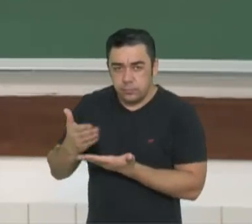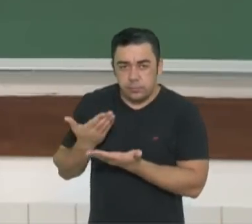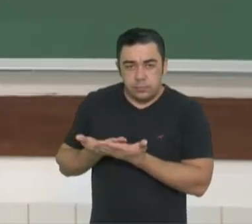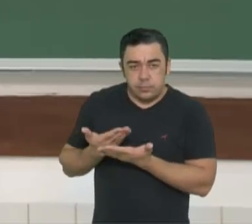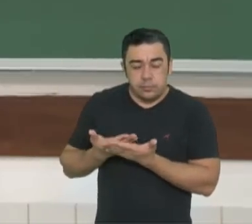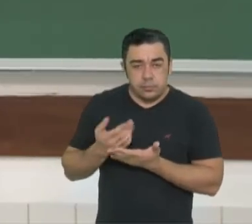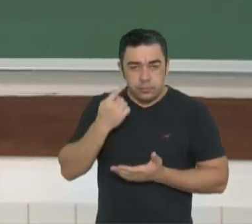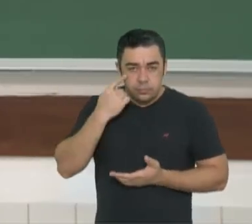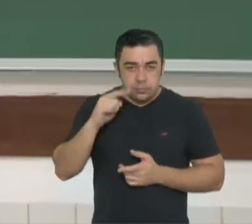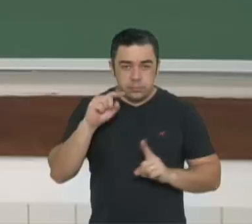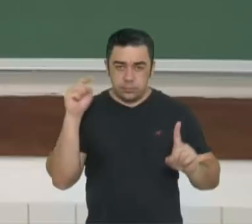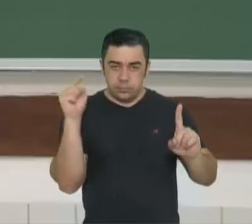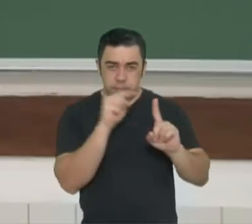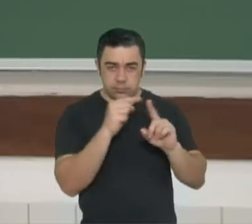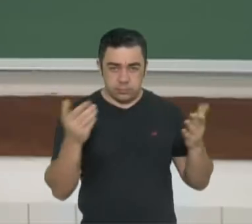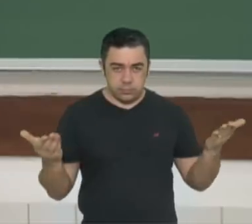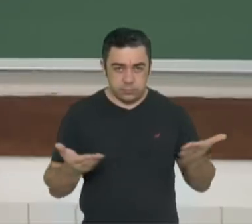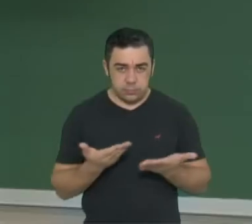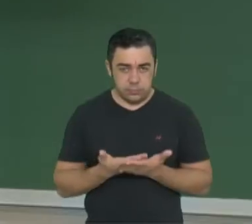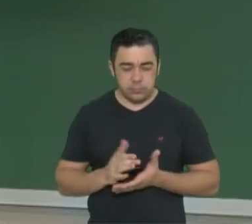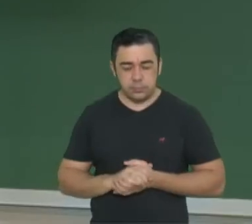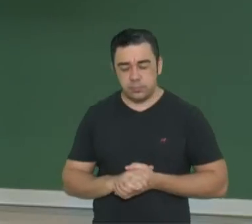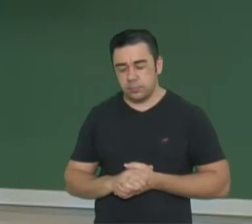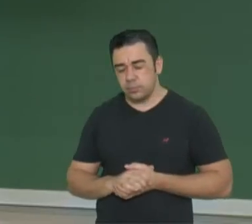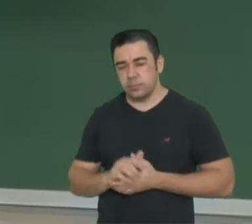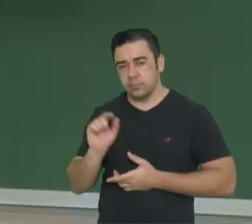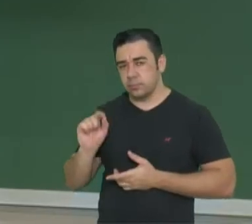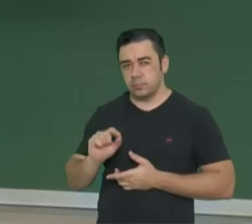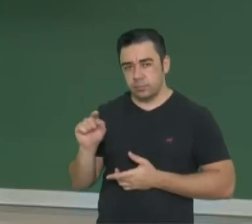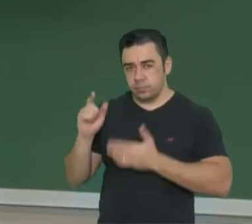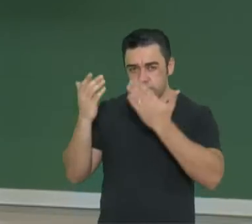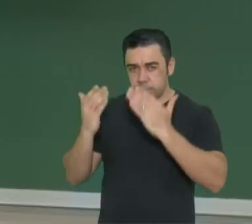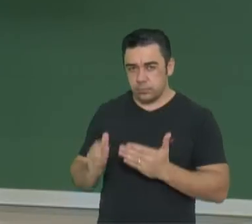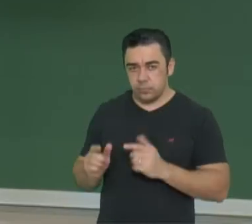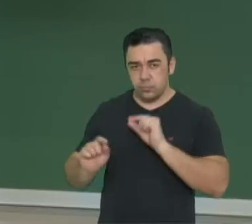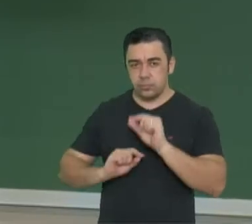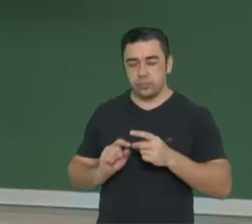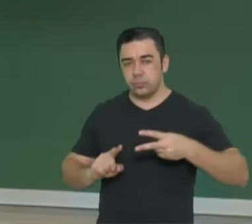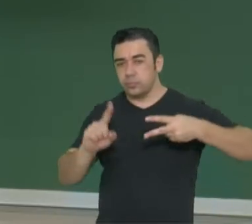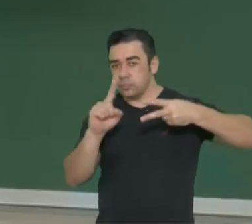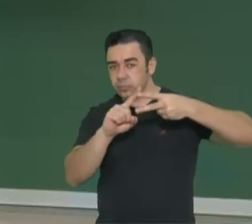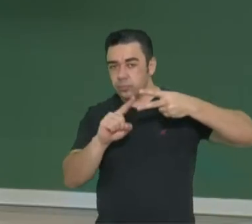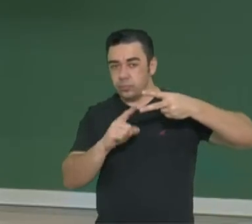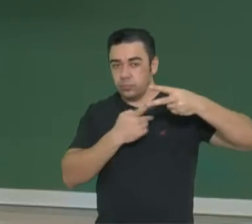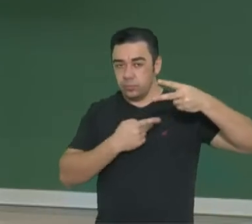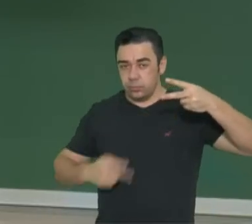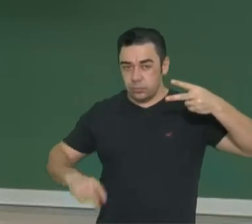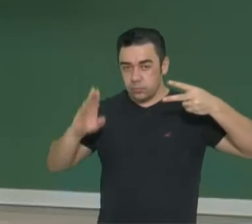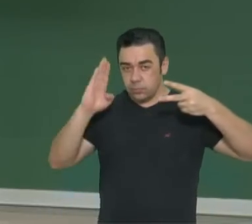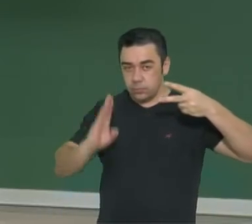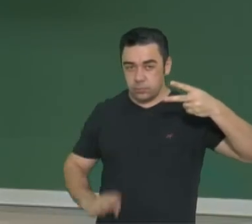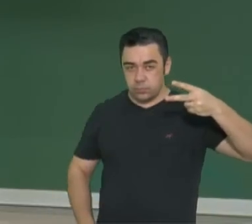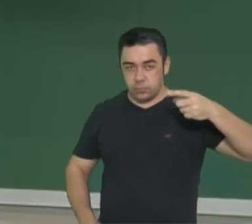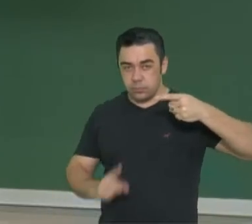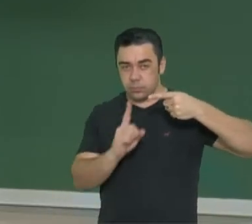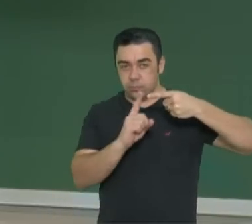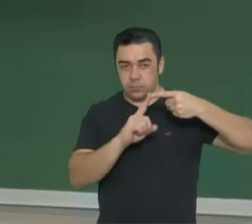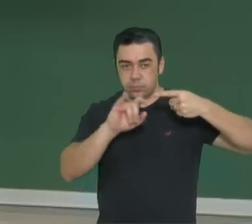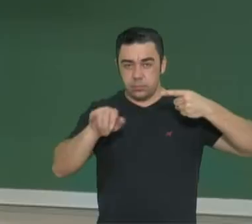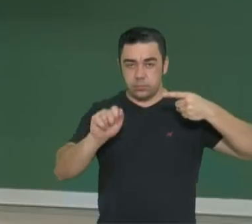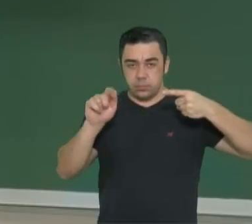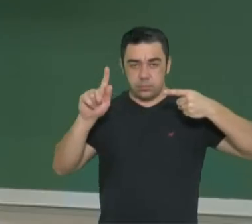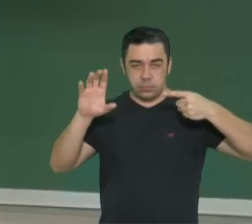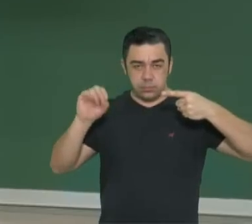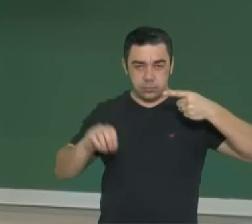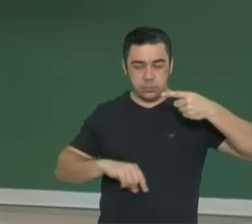hoje, objetivos. Hoje nós vamos analisar o governo de dois presidentes do Brasil, Jânio